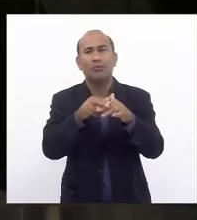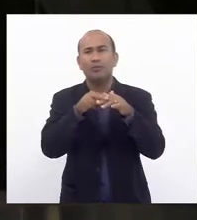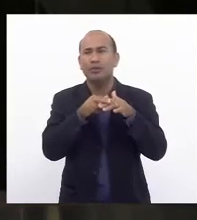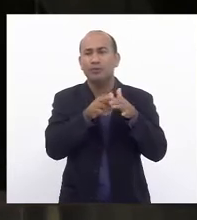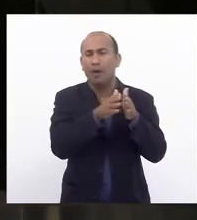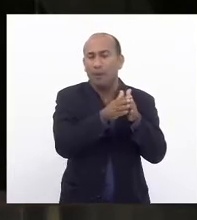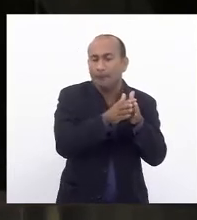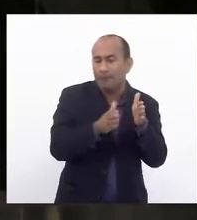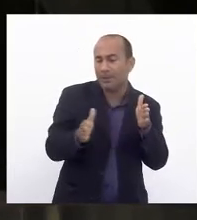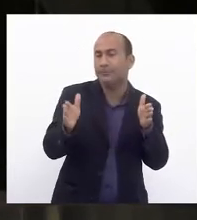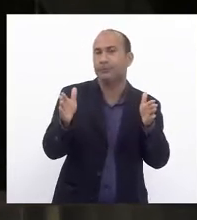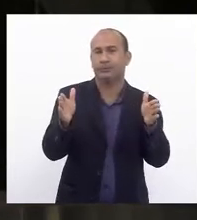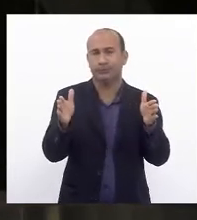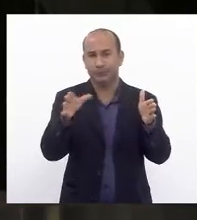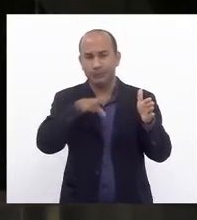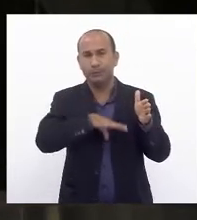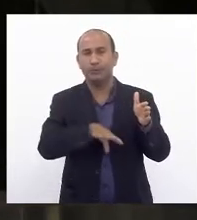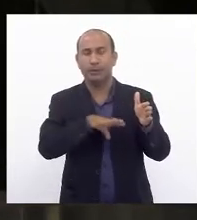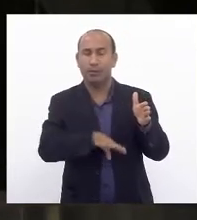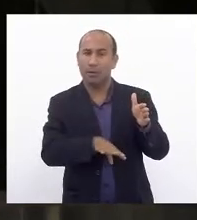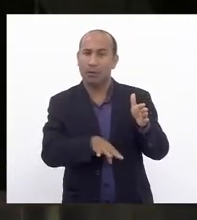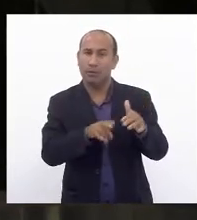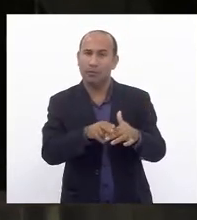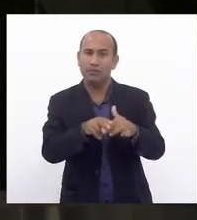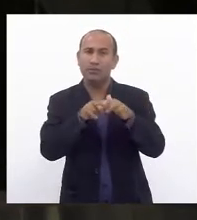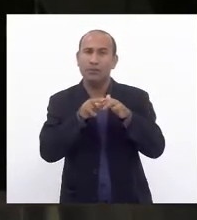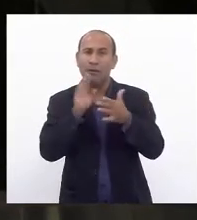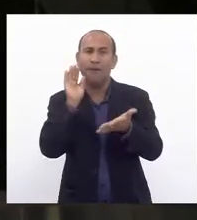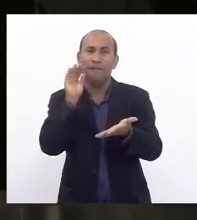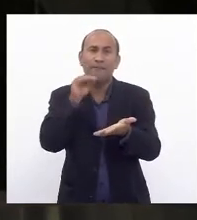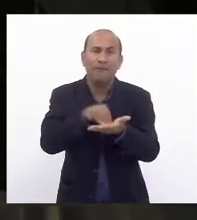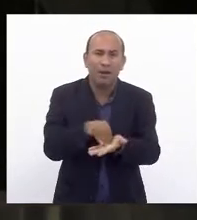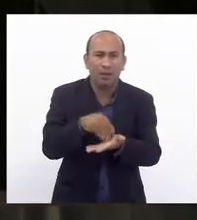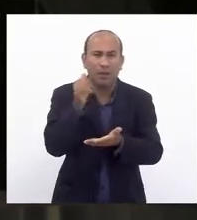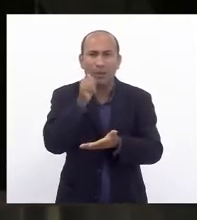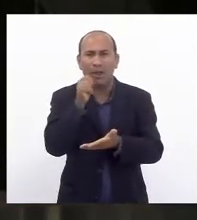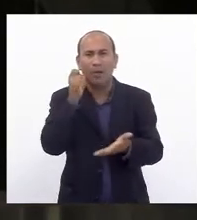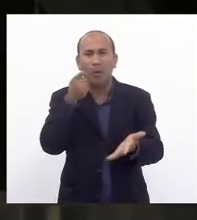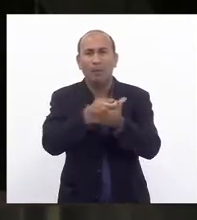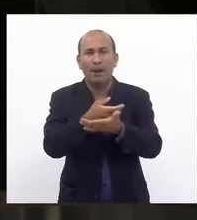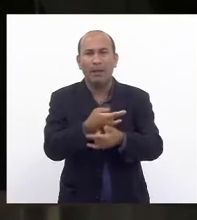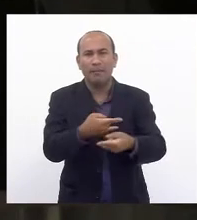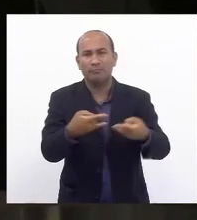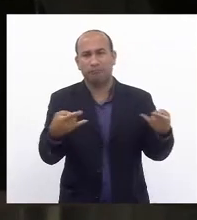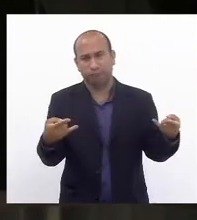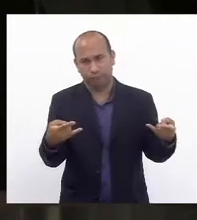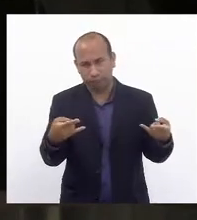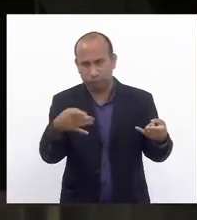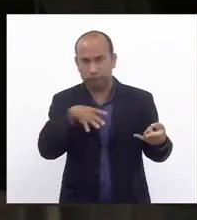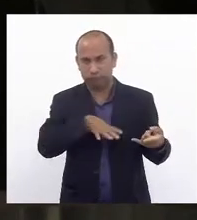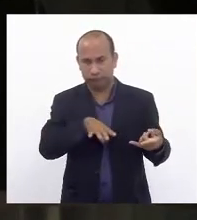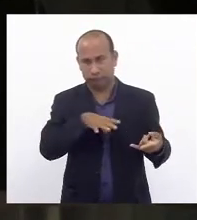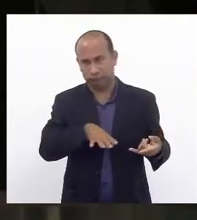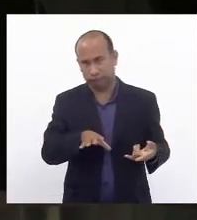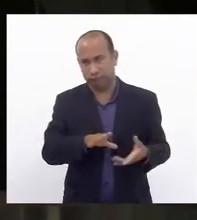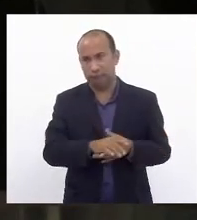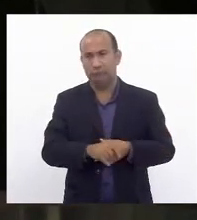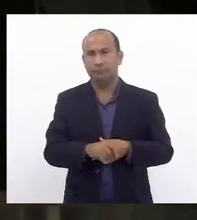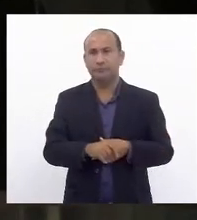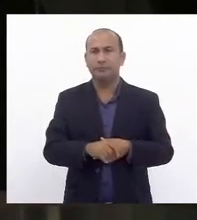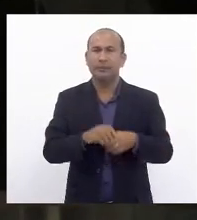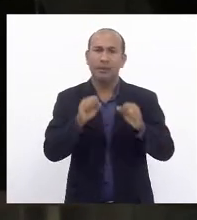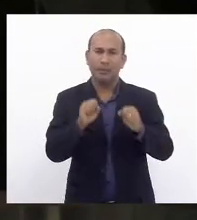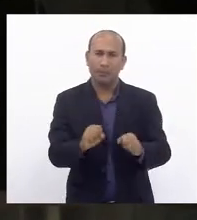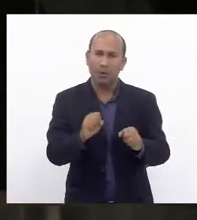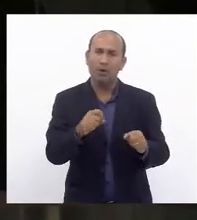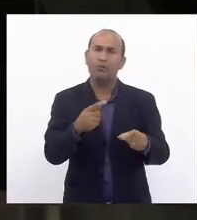período. O que não quer dizer que falta capacidade econômica para essas adolescentes comprarem absorvente. Pode